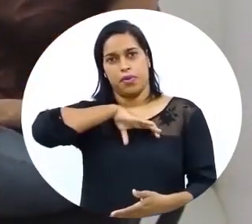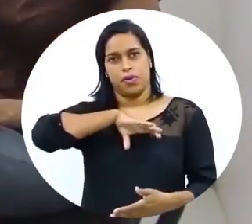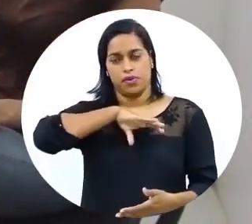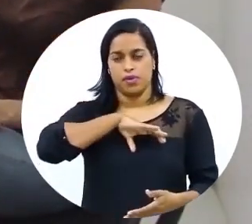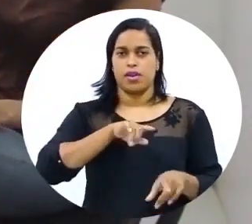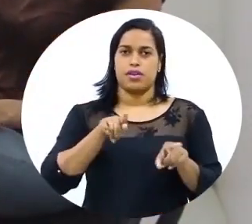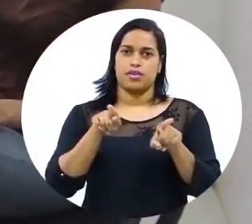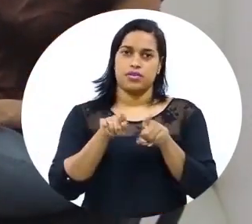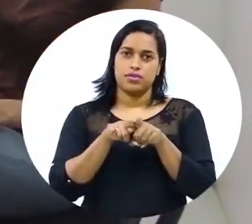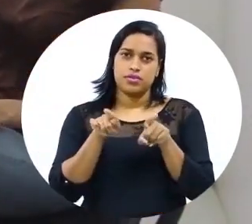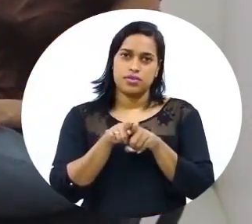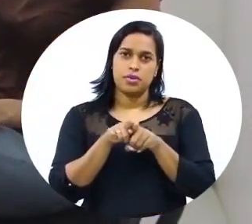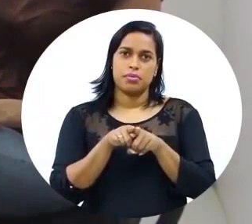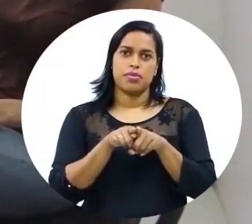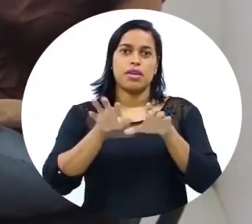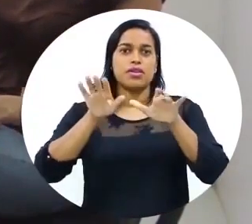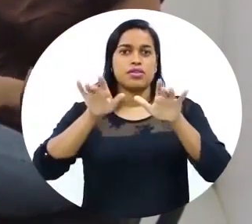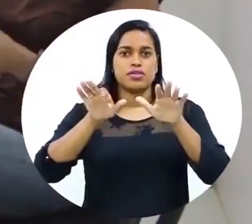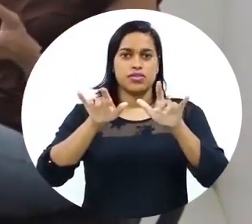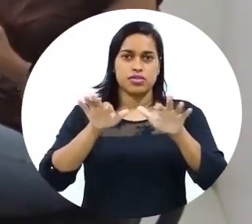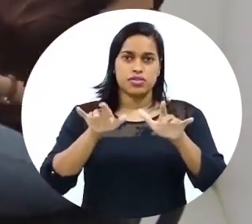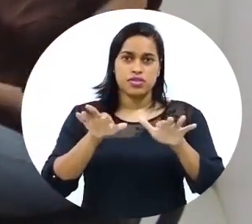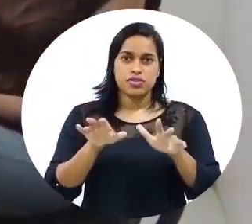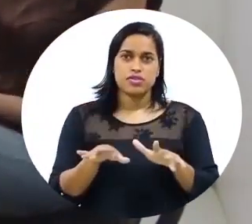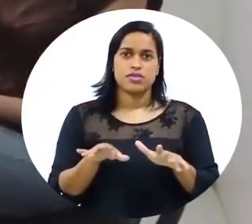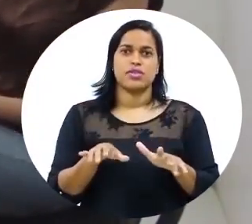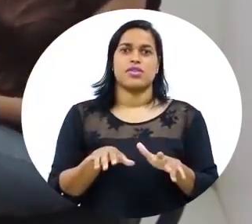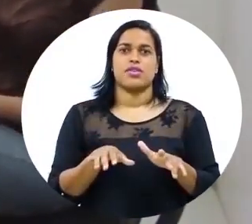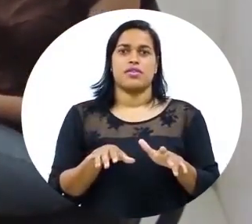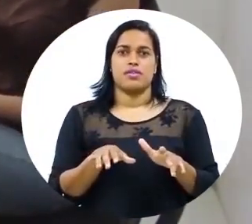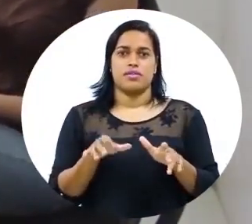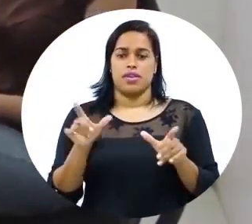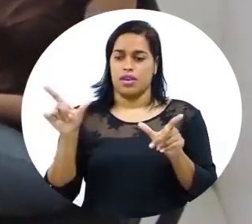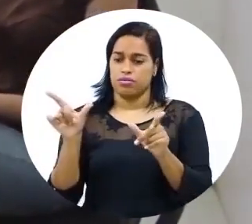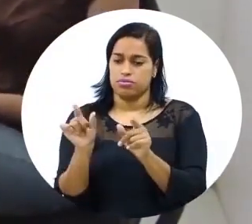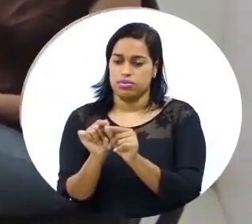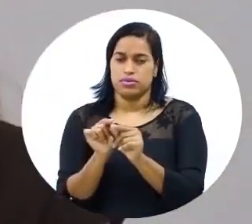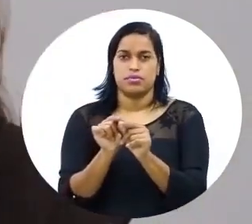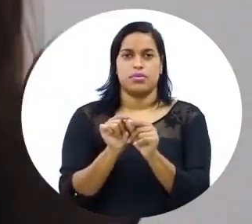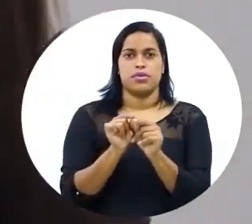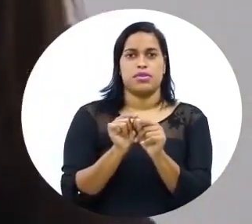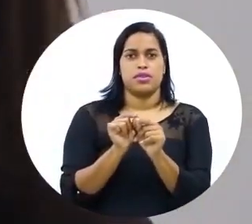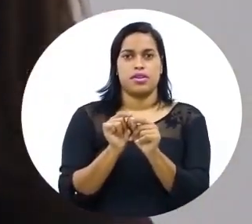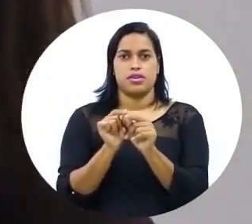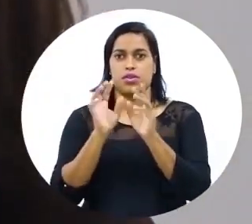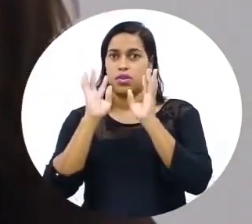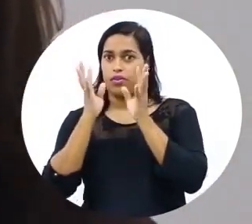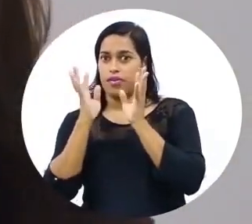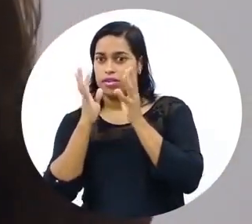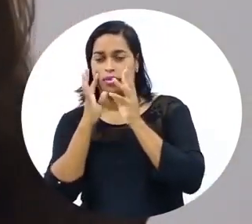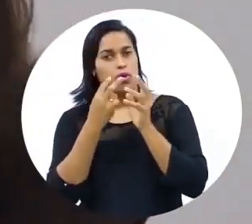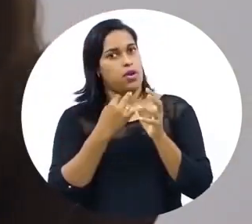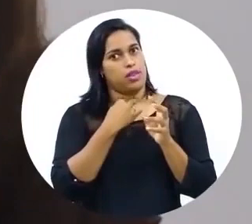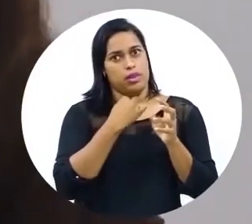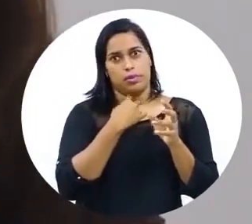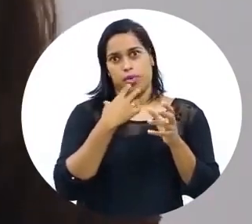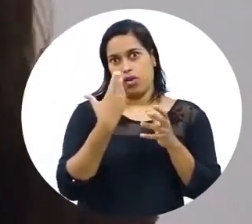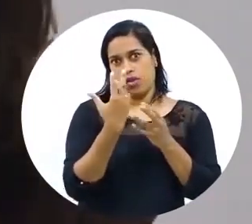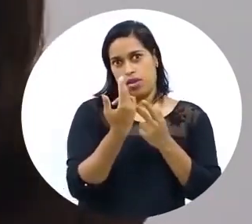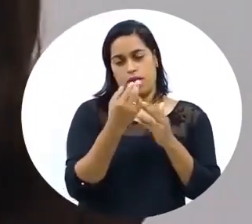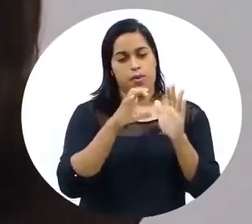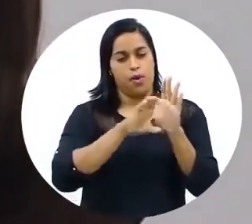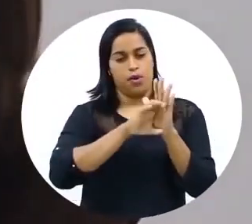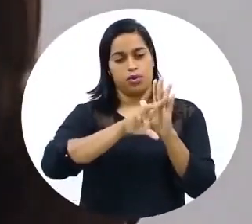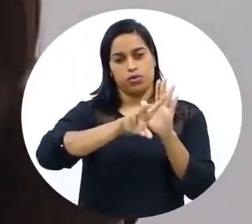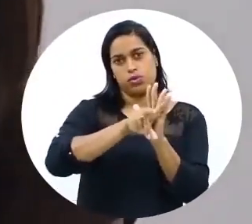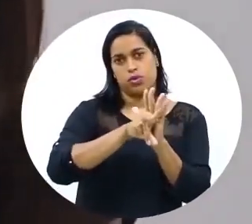A gente tem o hábito de escrever abreviando nas redes sociais, não pode fazer isso no currículo. Então a gente sempre